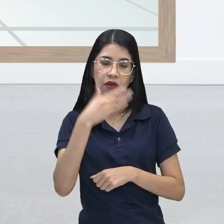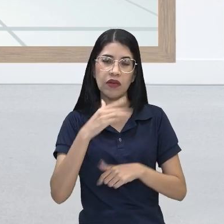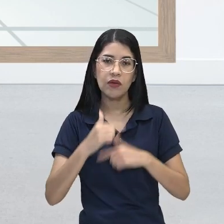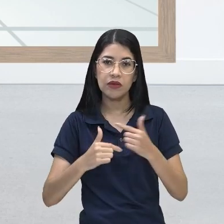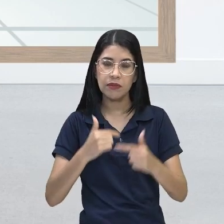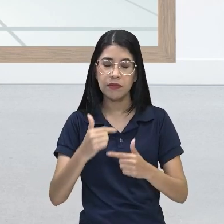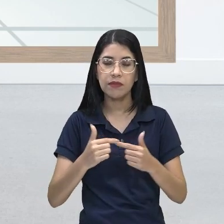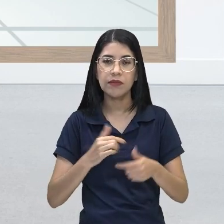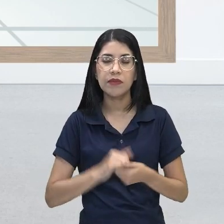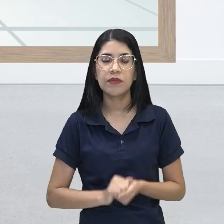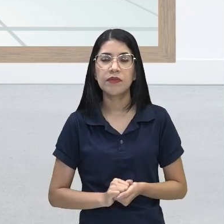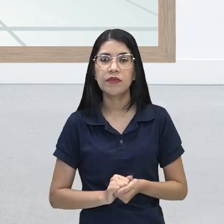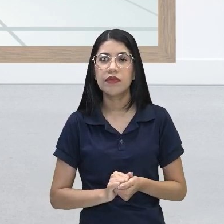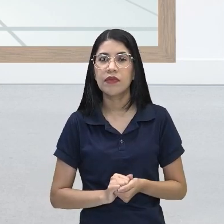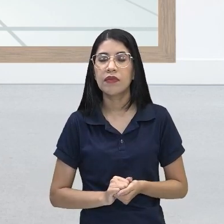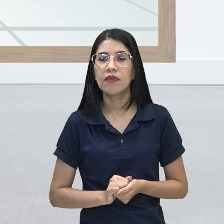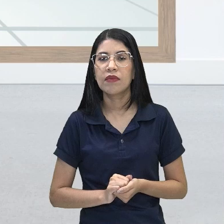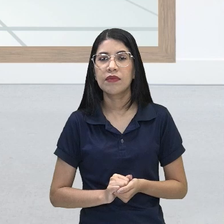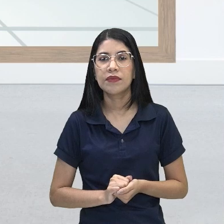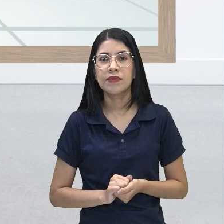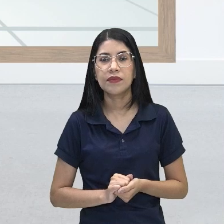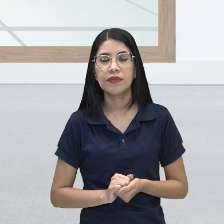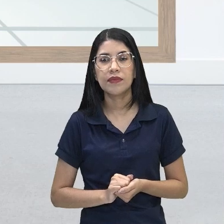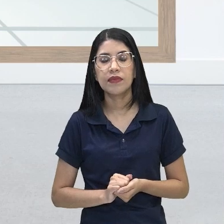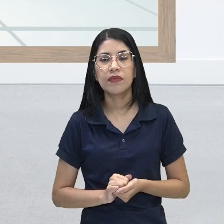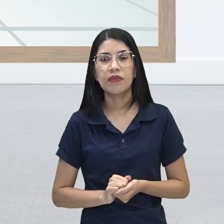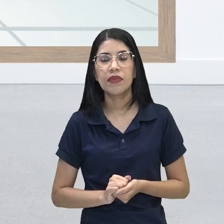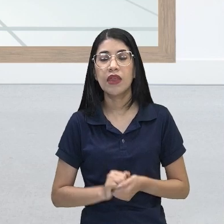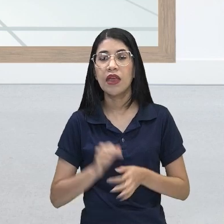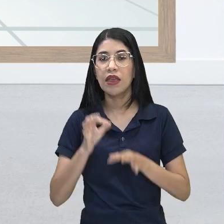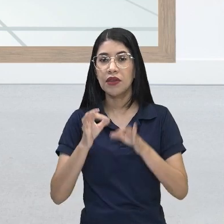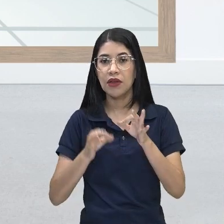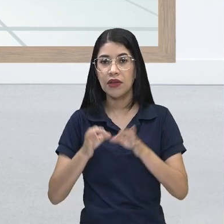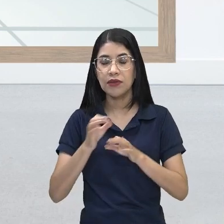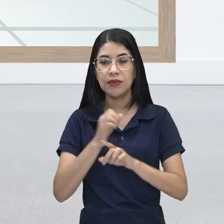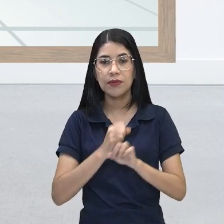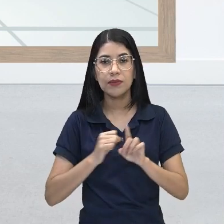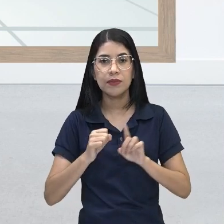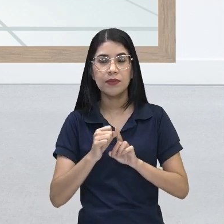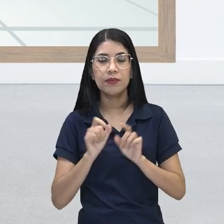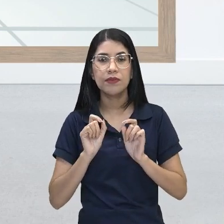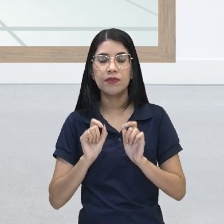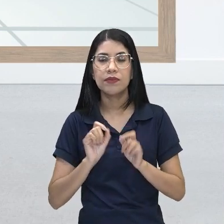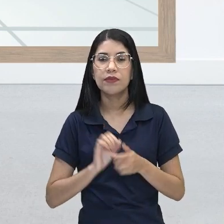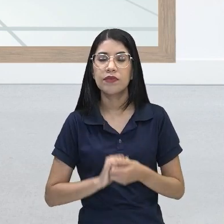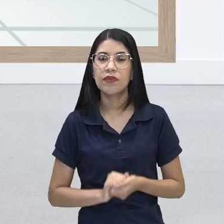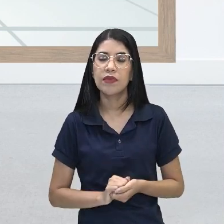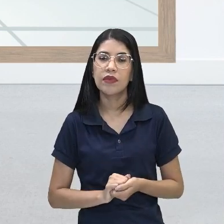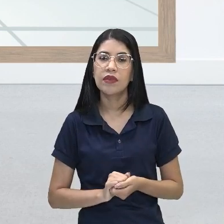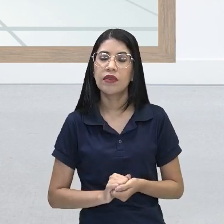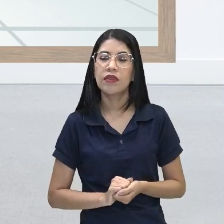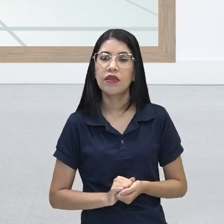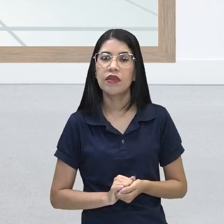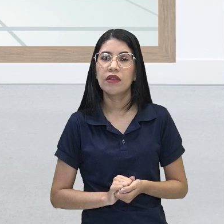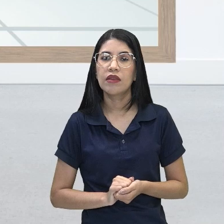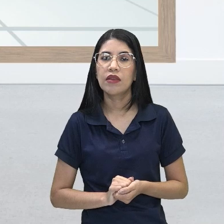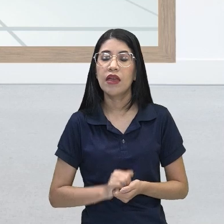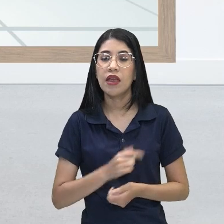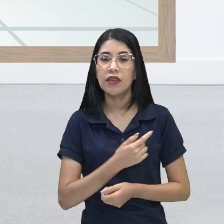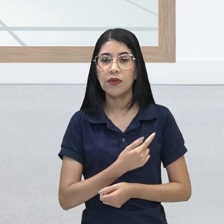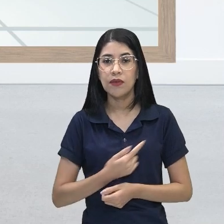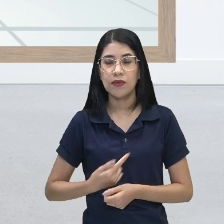né? Então é esse sentido aí. E justiça social. O Estado democrático de